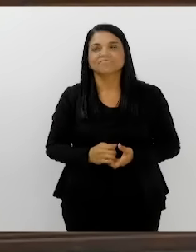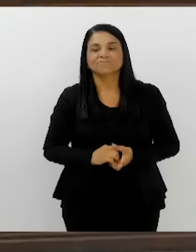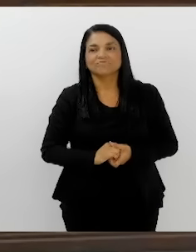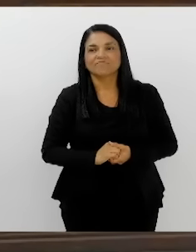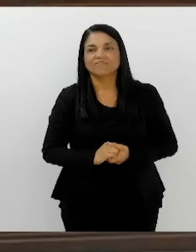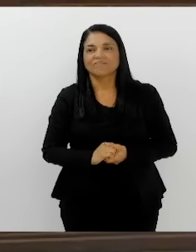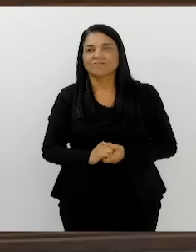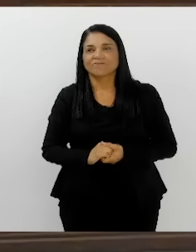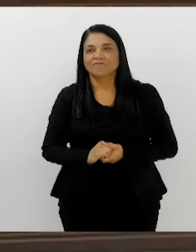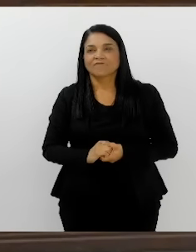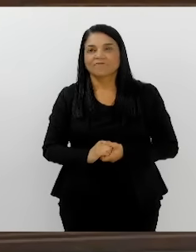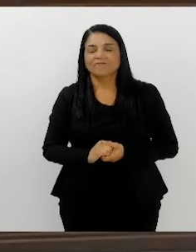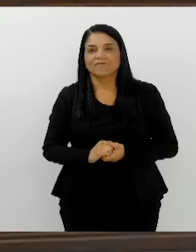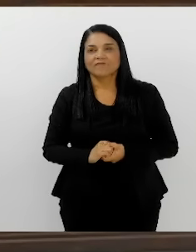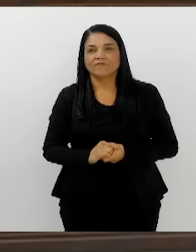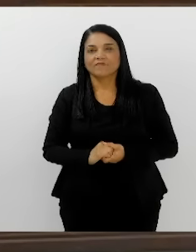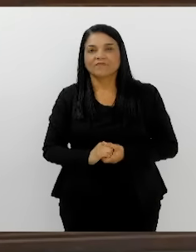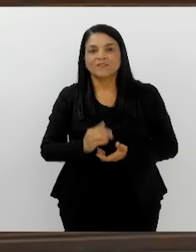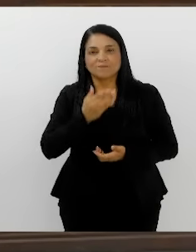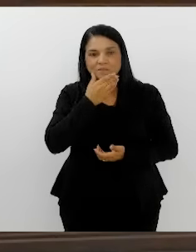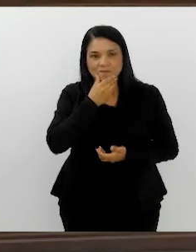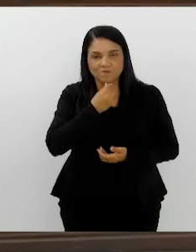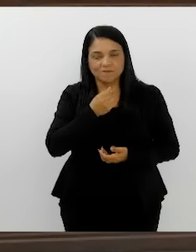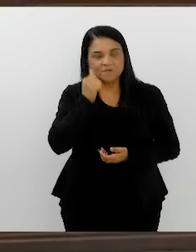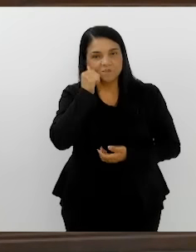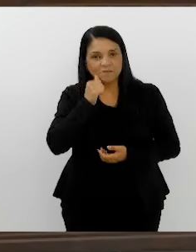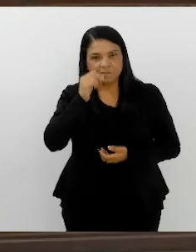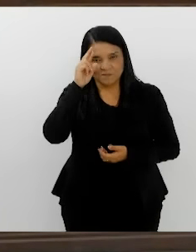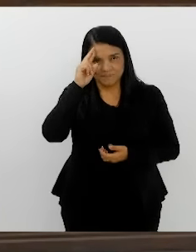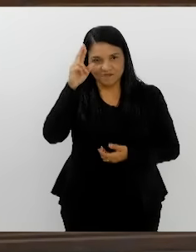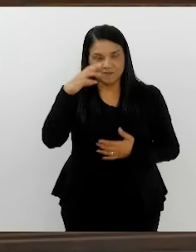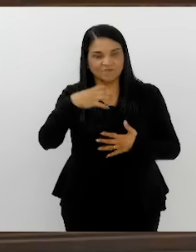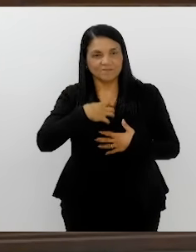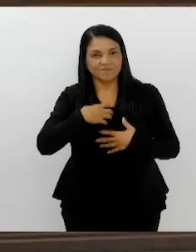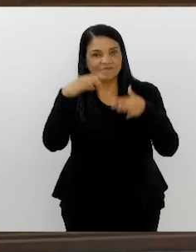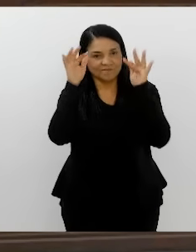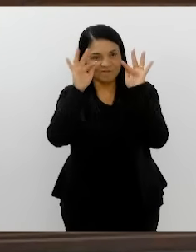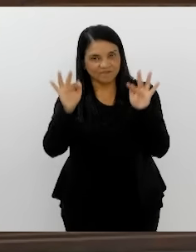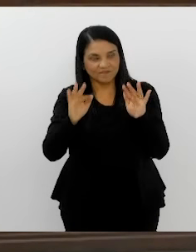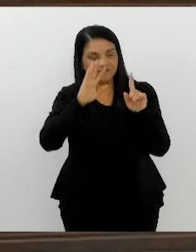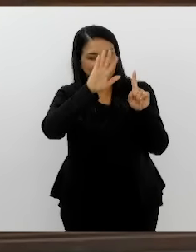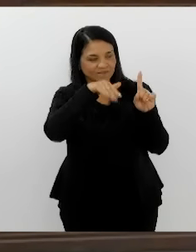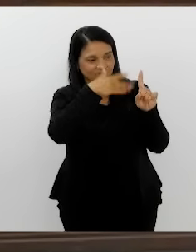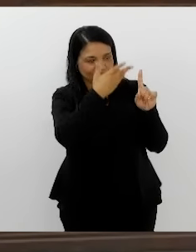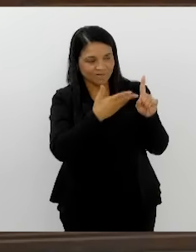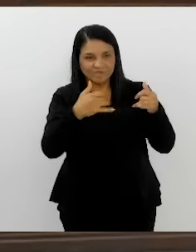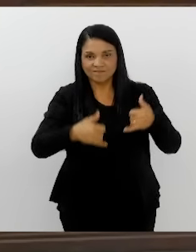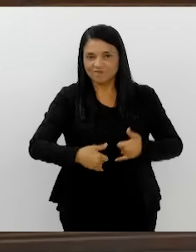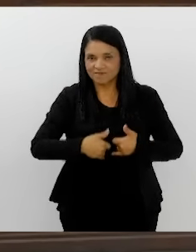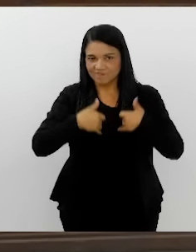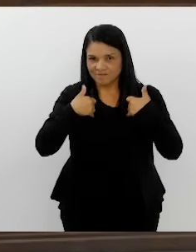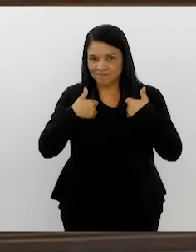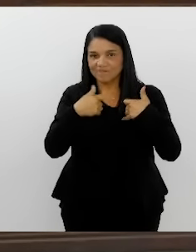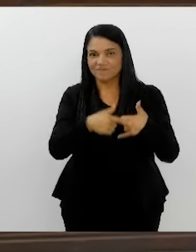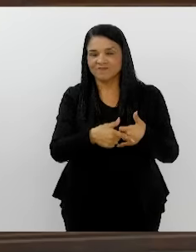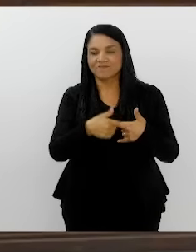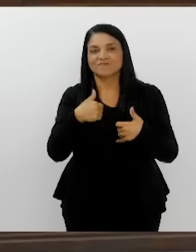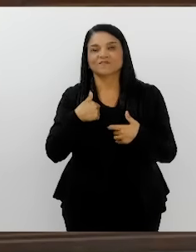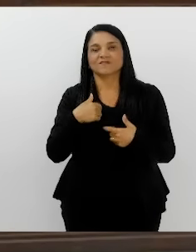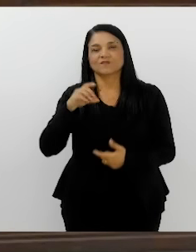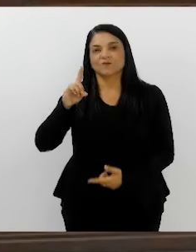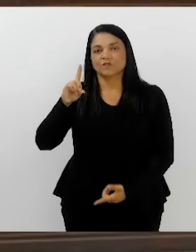Senhoras e senhores, fico muito feliz de poder honrar em vida Monsenhor João Clá. No meu discurso na